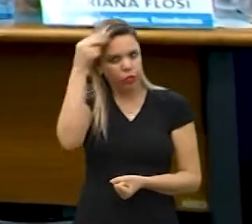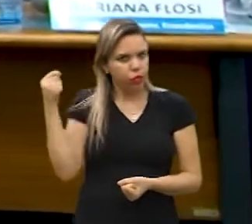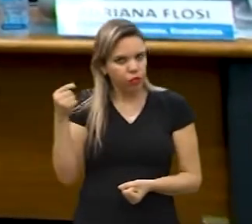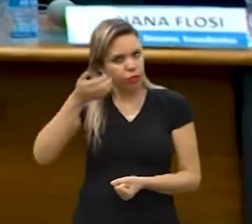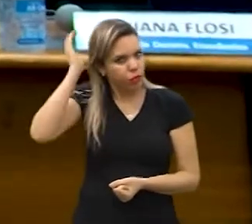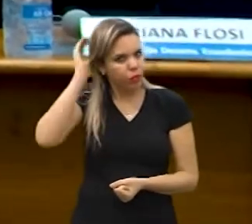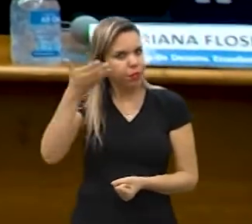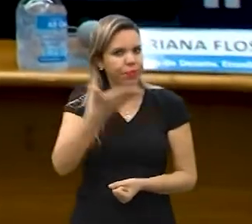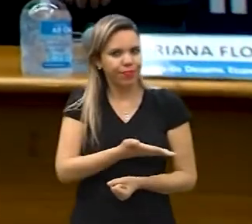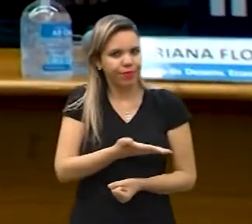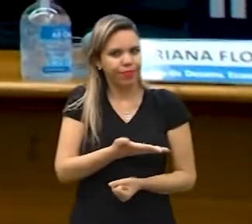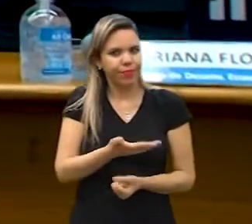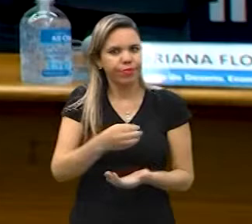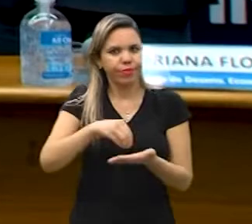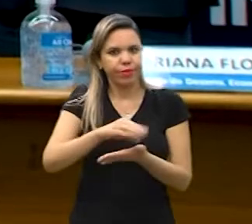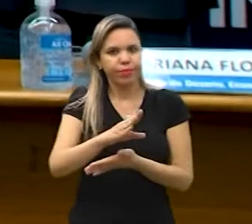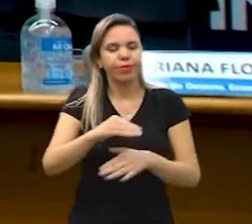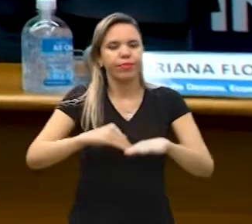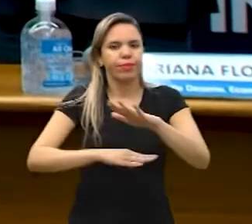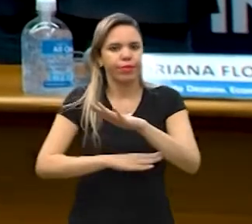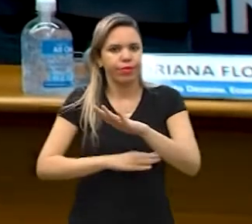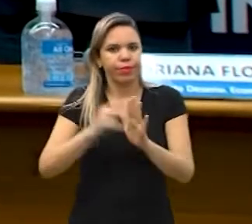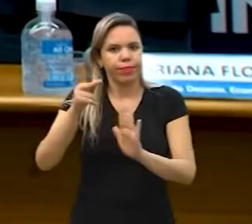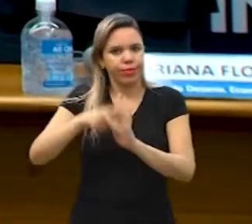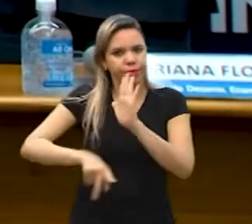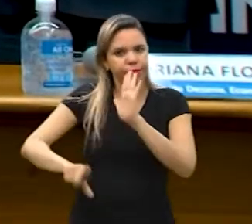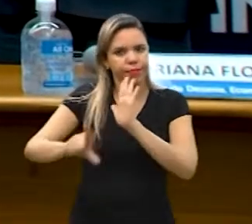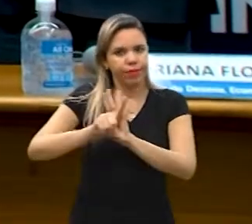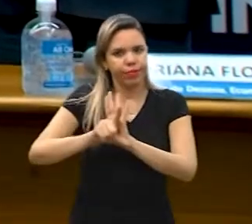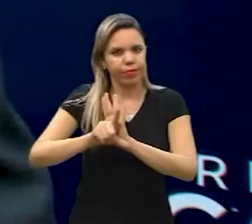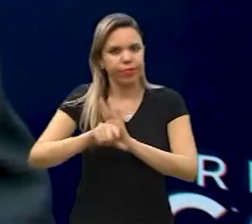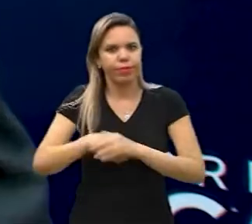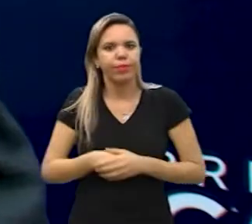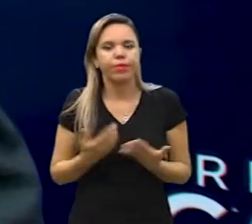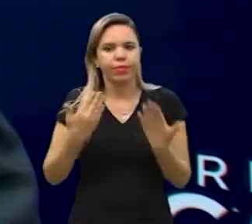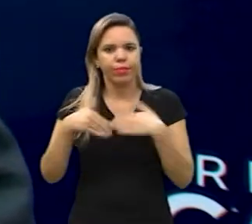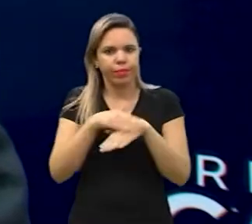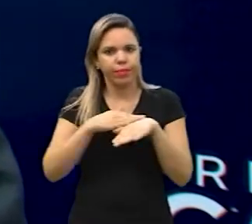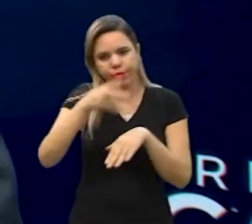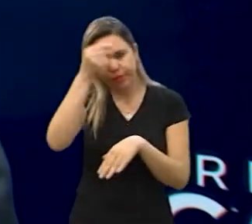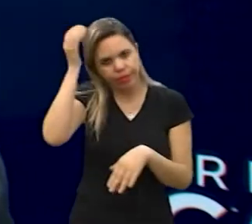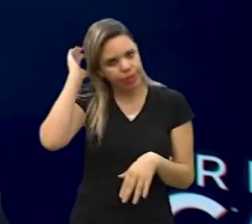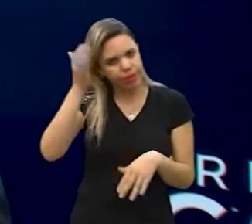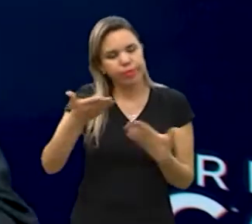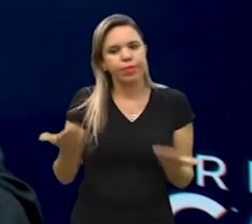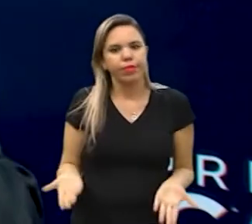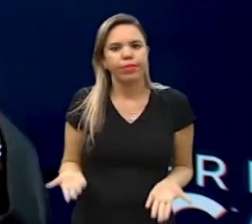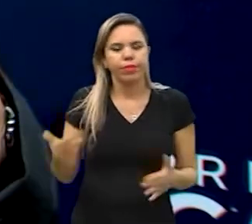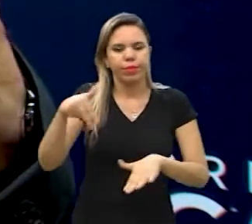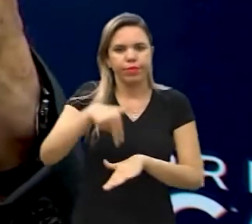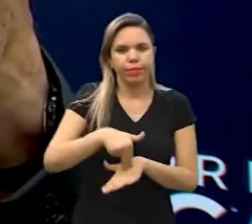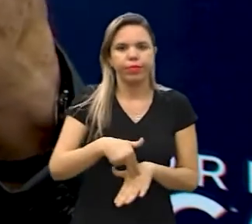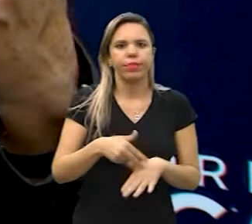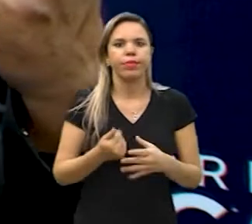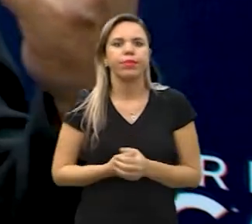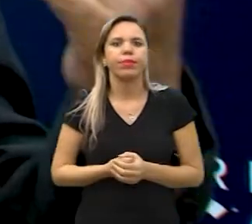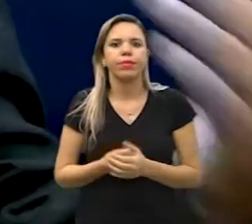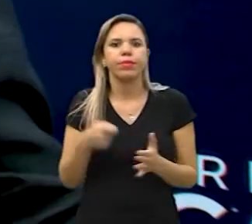E o prefeito Dário Saad encaminhou para a Câmara um projeto de lei. Nós conversamos então com o prefeito,